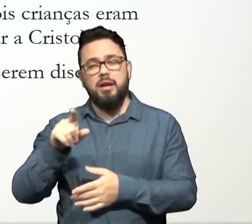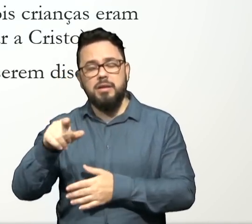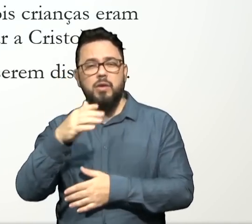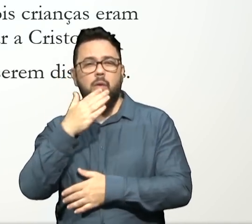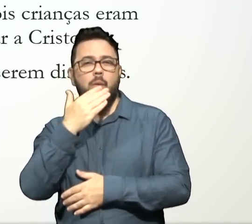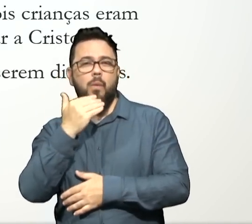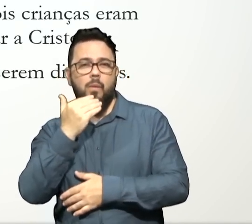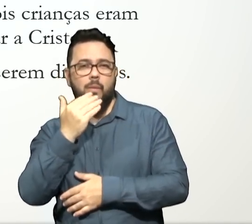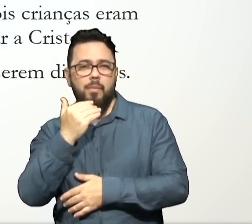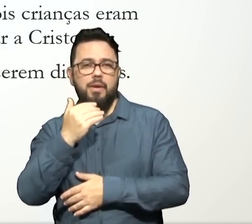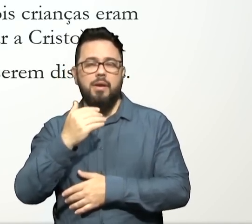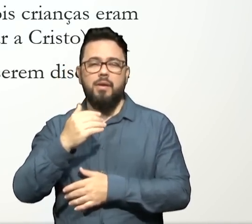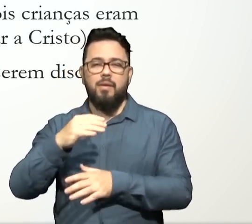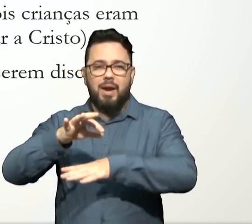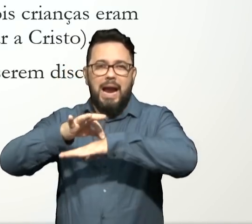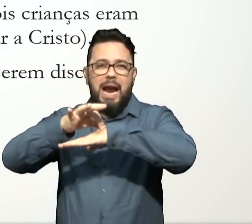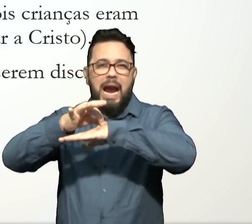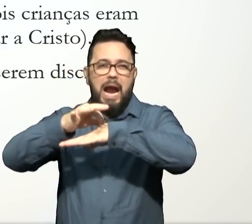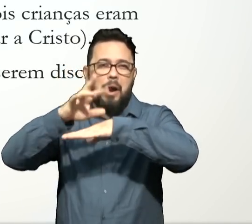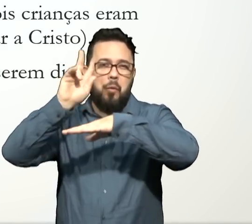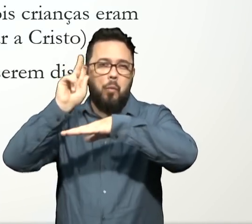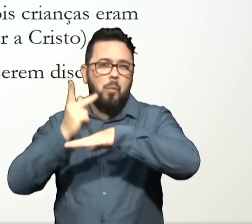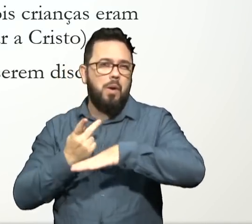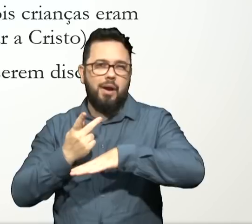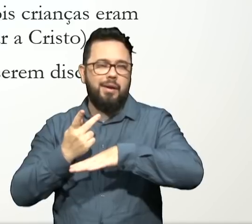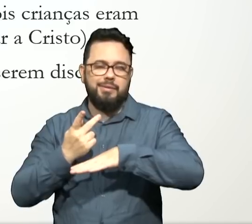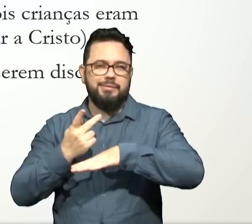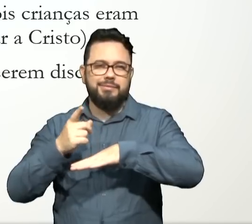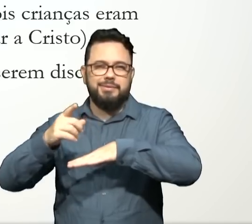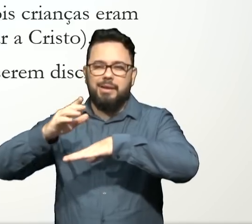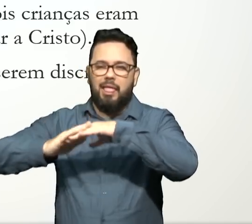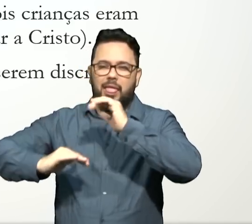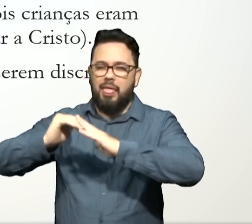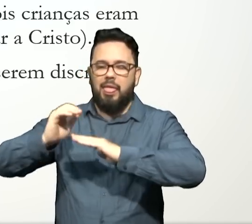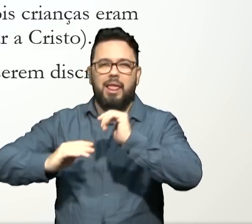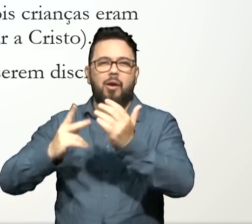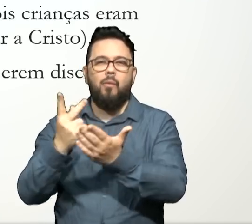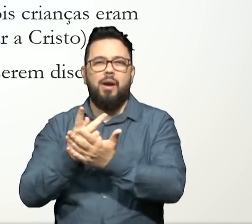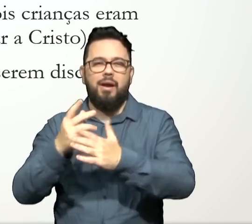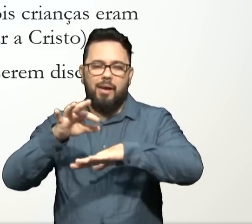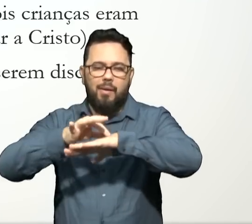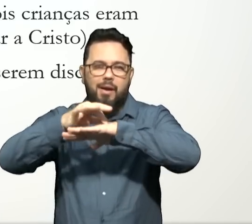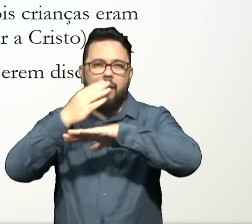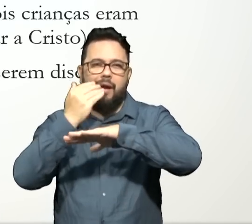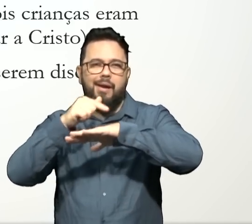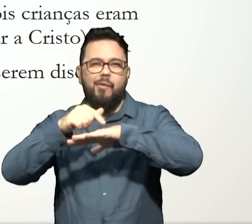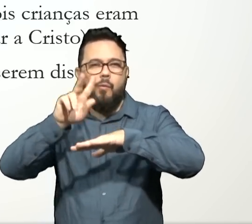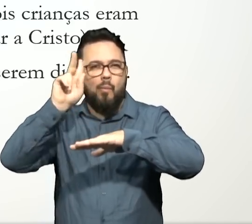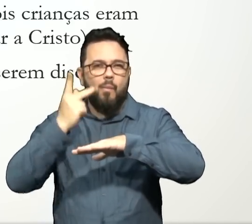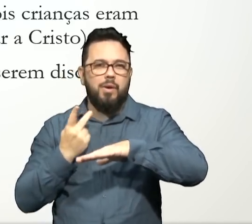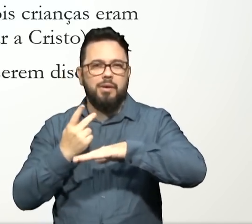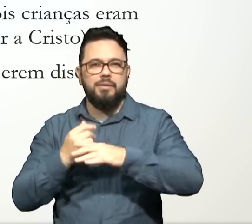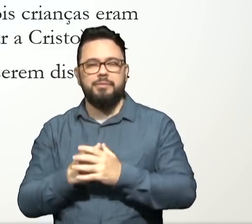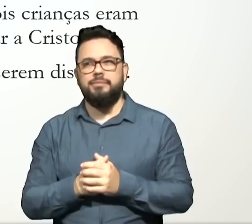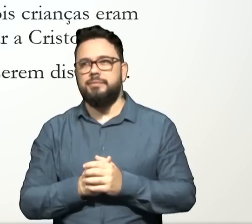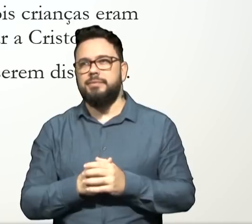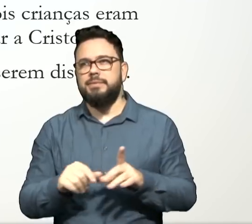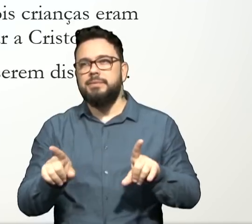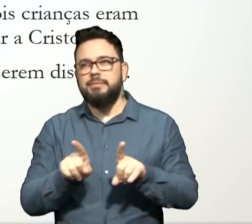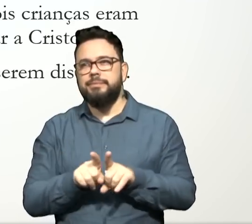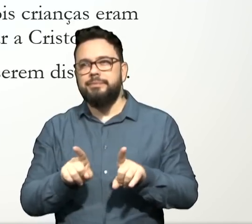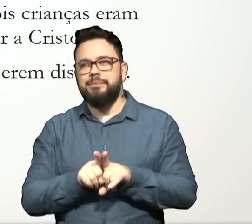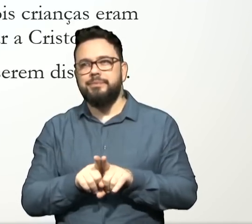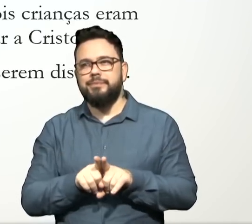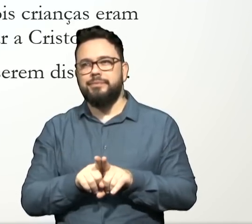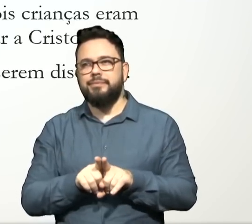nascer que eles comiam do corpo e do Sangue de Cristo então que praticavam canibalismo que eram infanticida